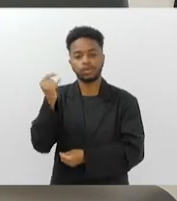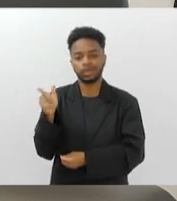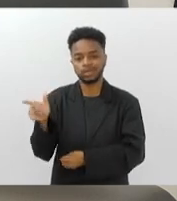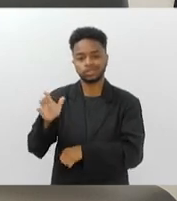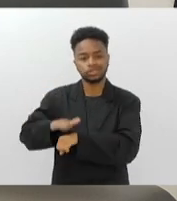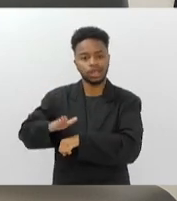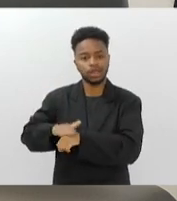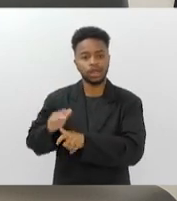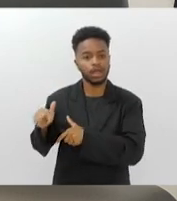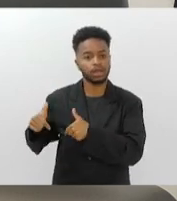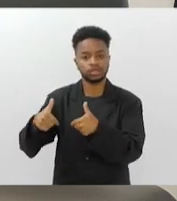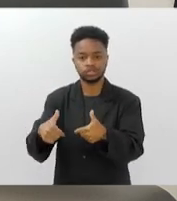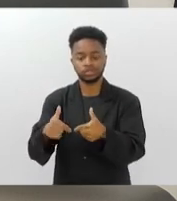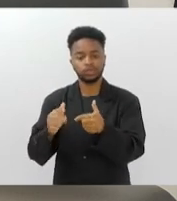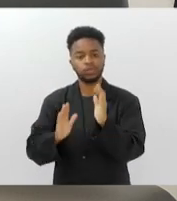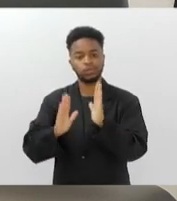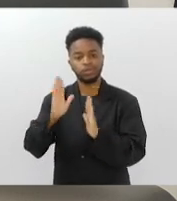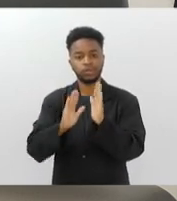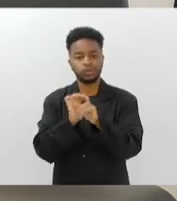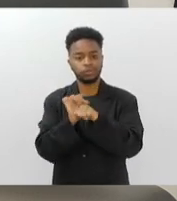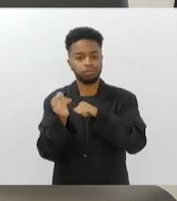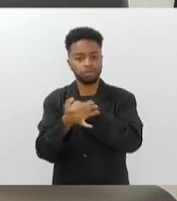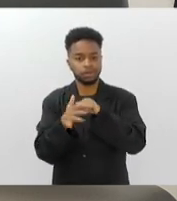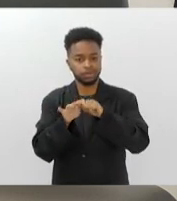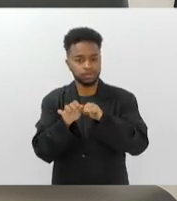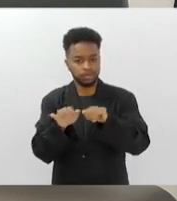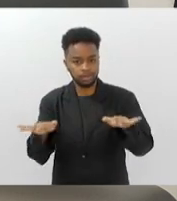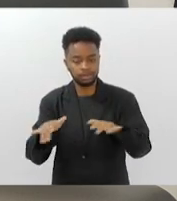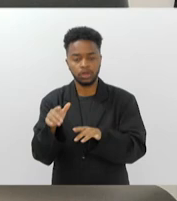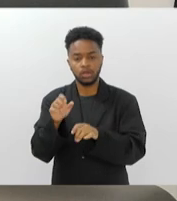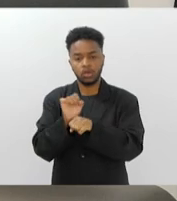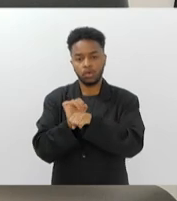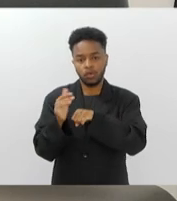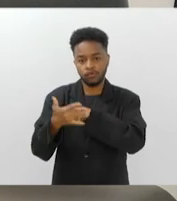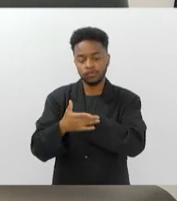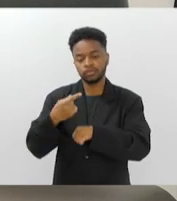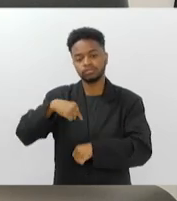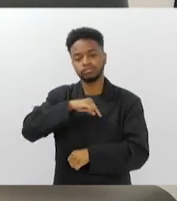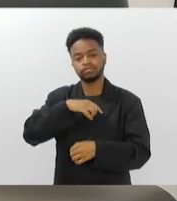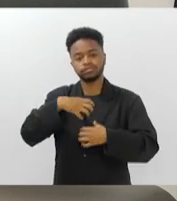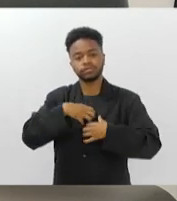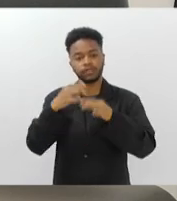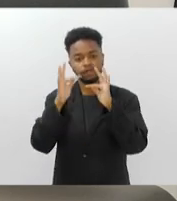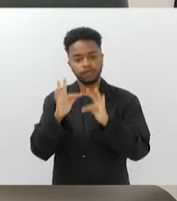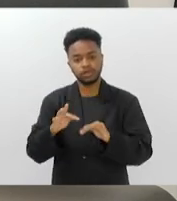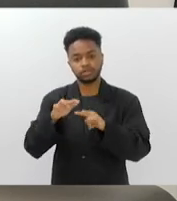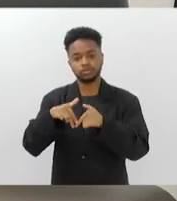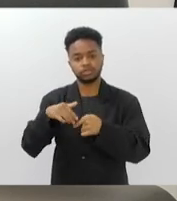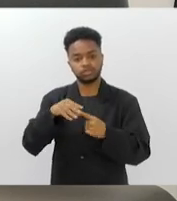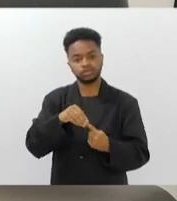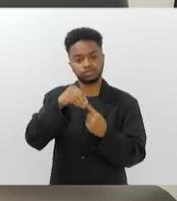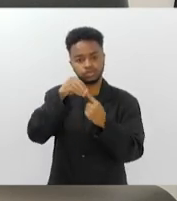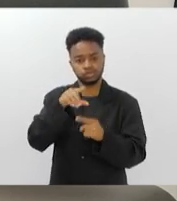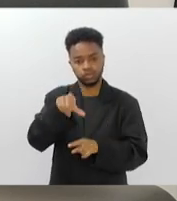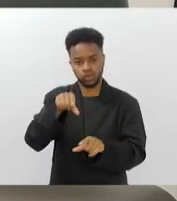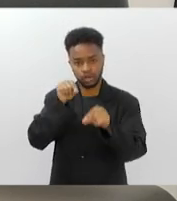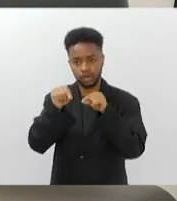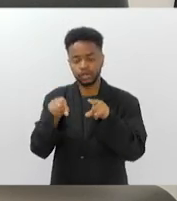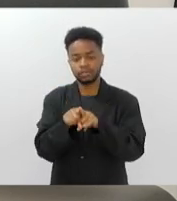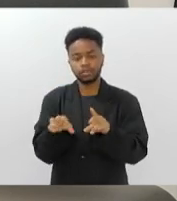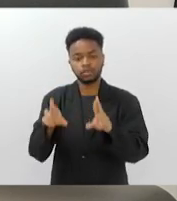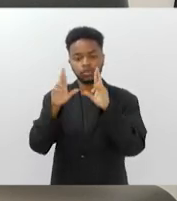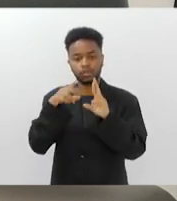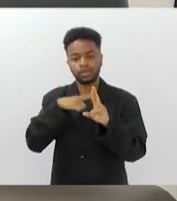dela durante a pandemia da covid ficamos muito felizes com a sua indicação espero né que haja